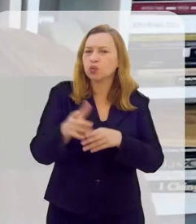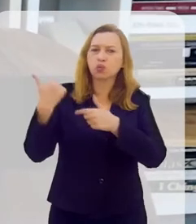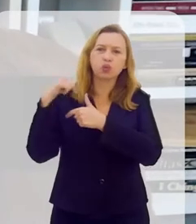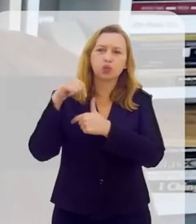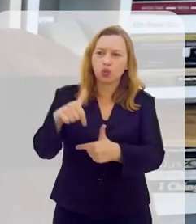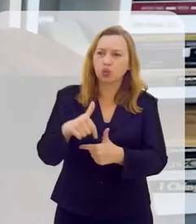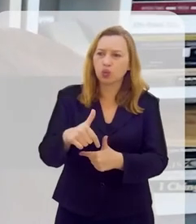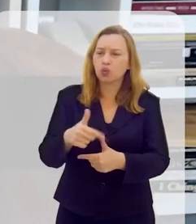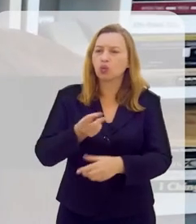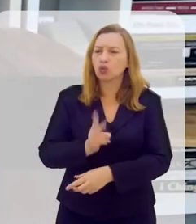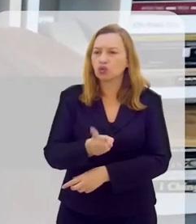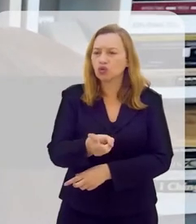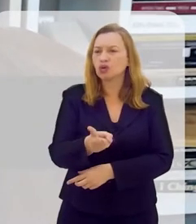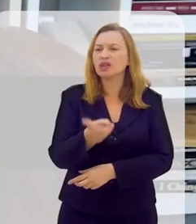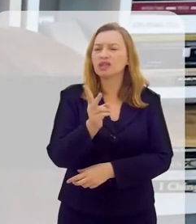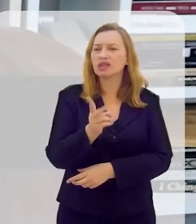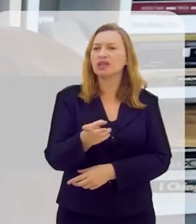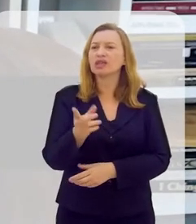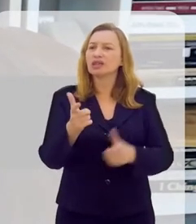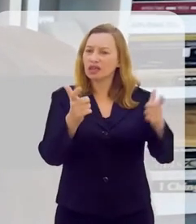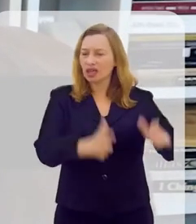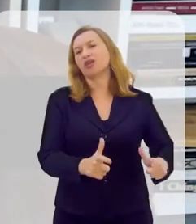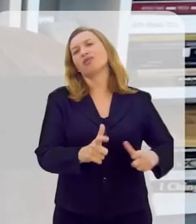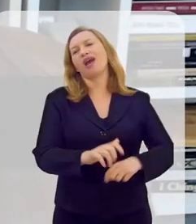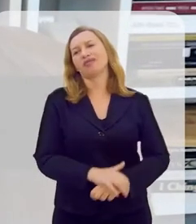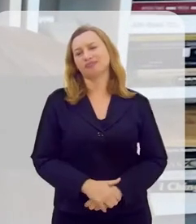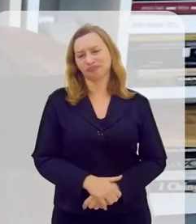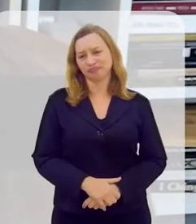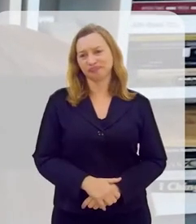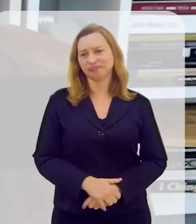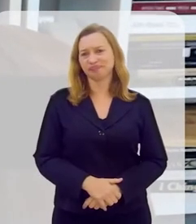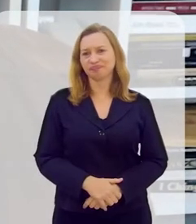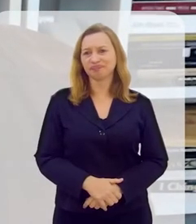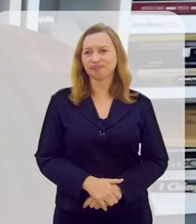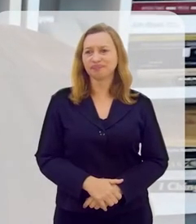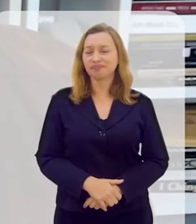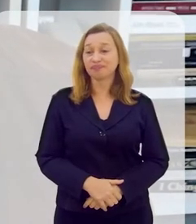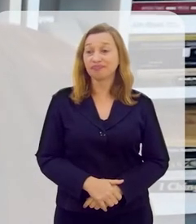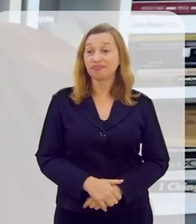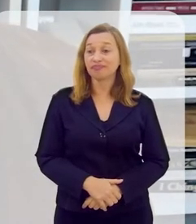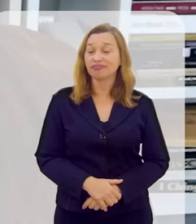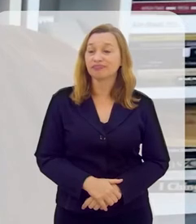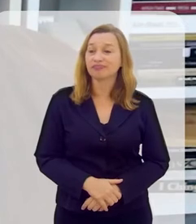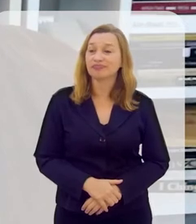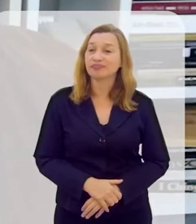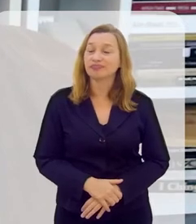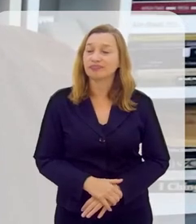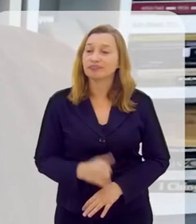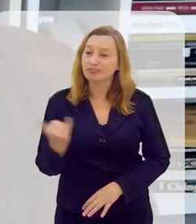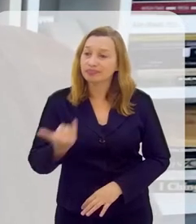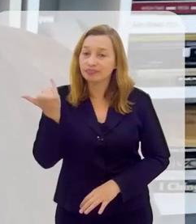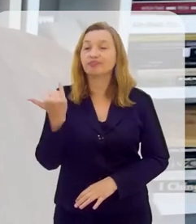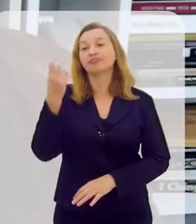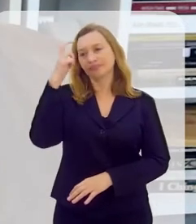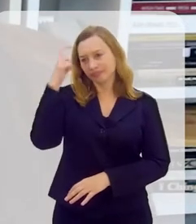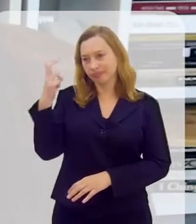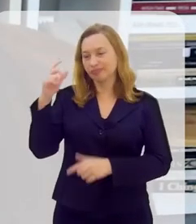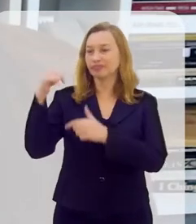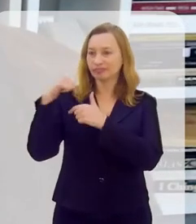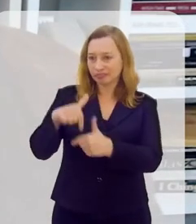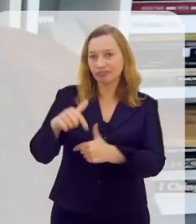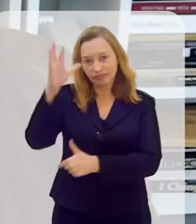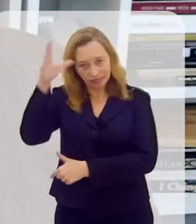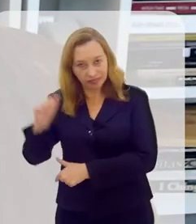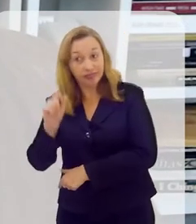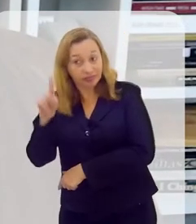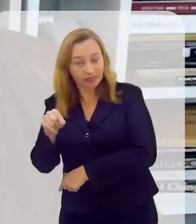e de tradições que são mantidas exatamente naquela região riquíssima do ponto de vista cultural e das